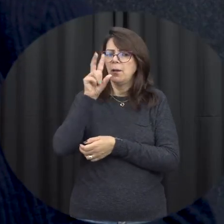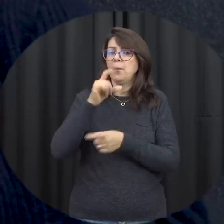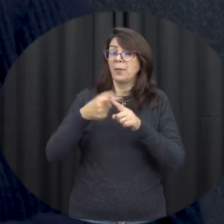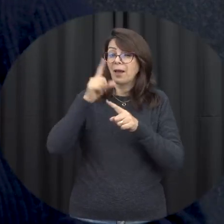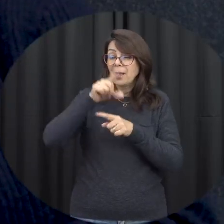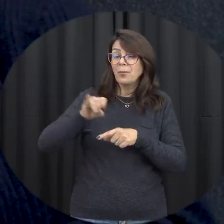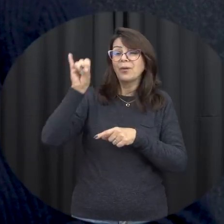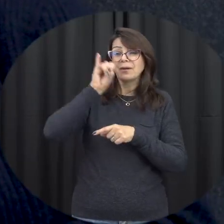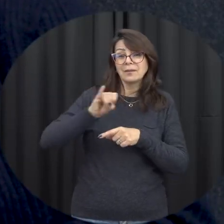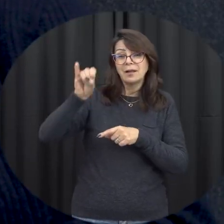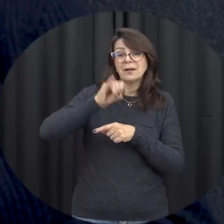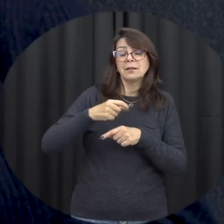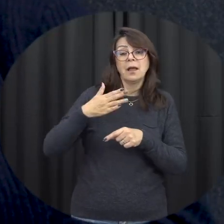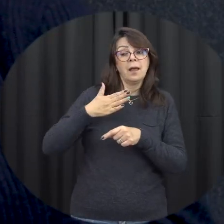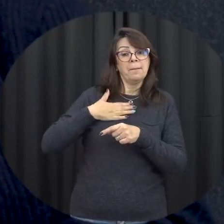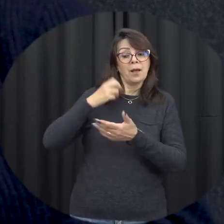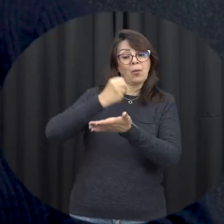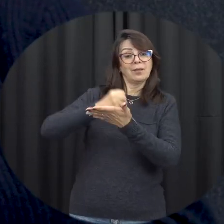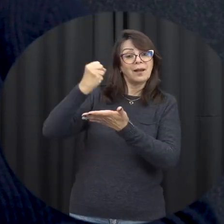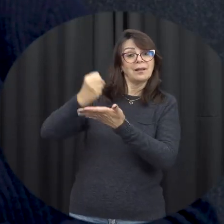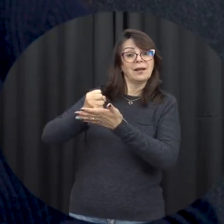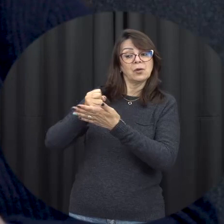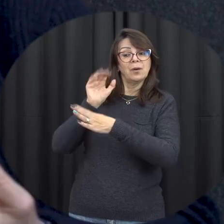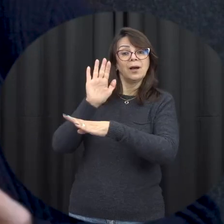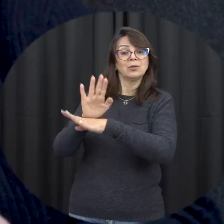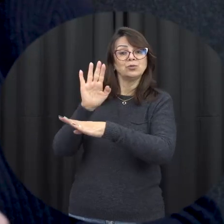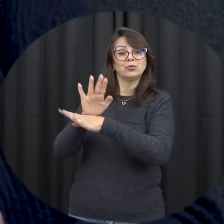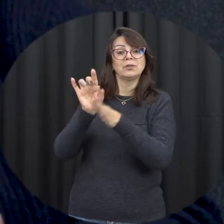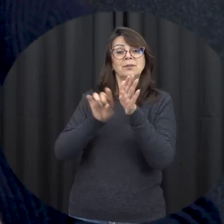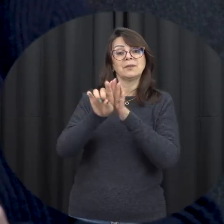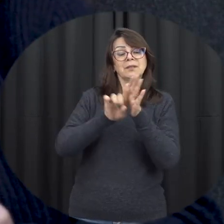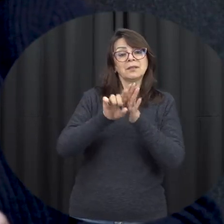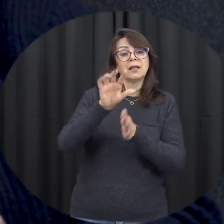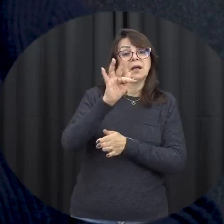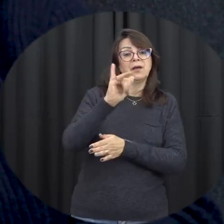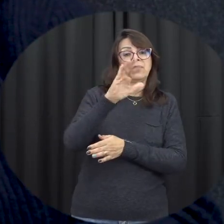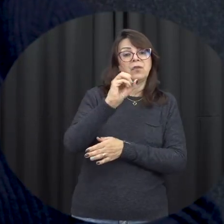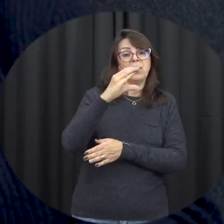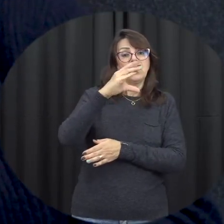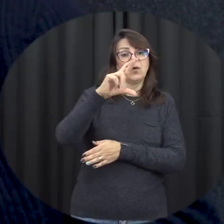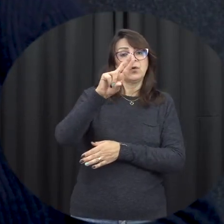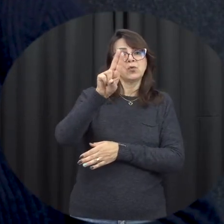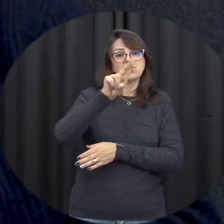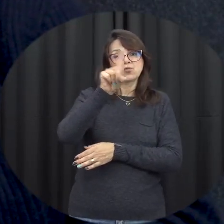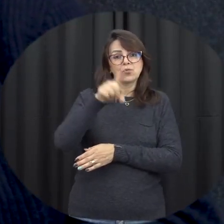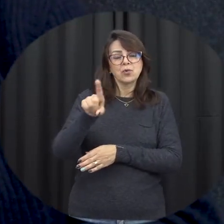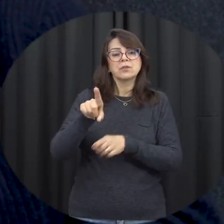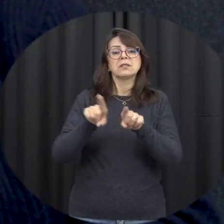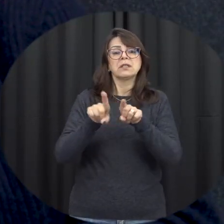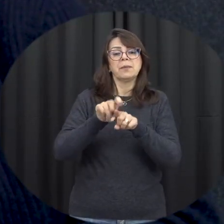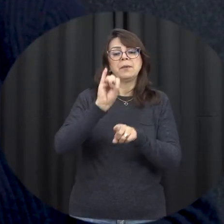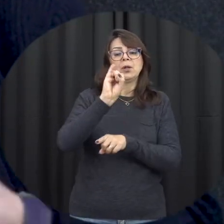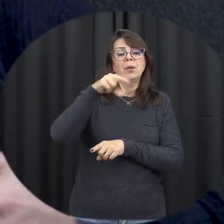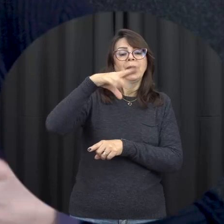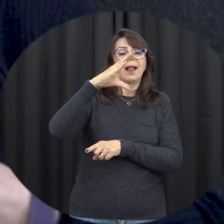e acho assim, bem interessante. Eu fui contratada como assistente de pesquisa pela Fiocruz e também pelo Instituto Nacional do